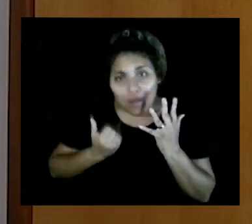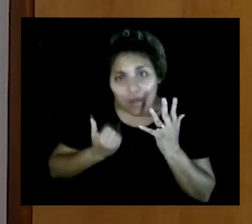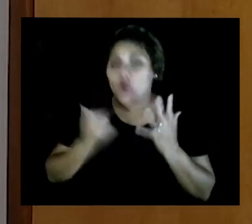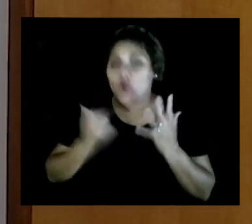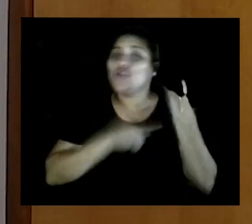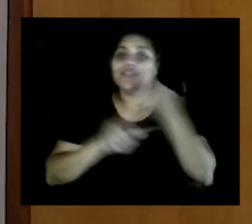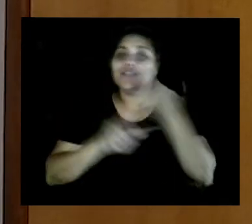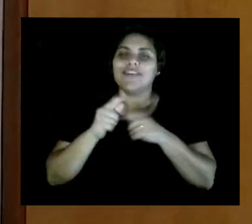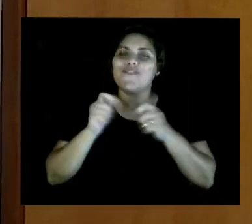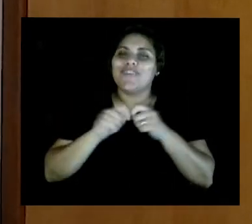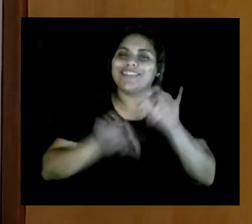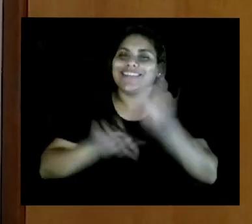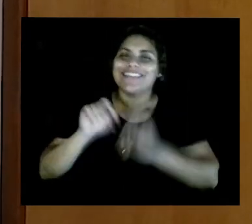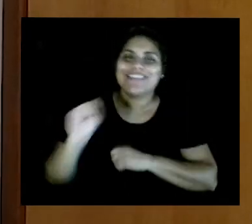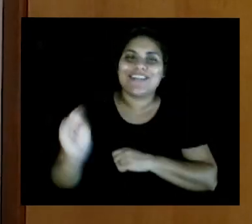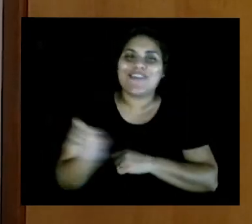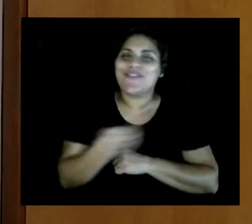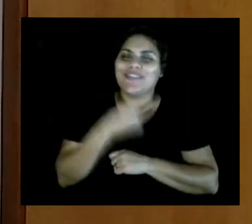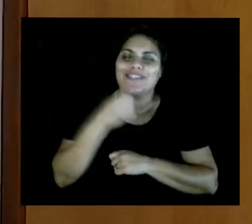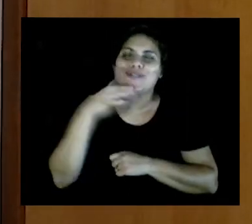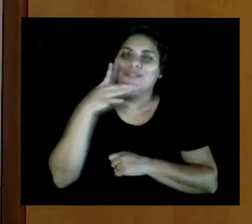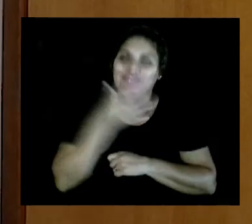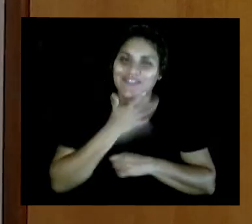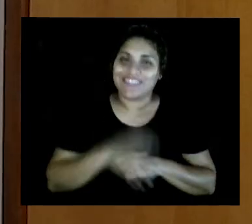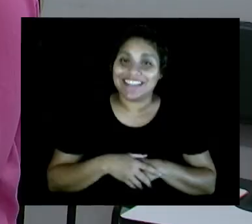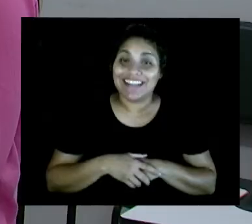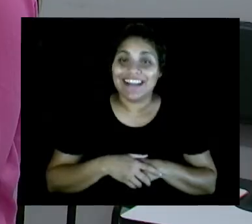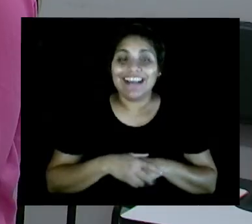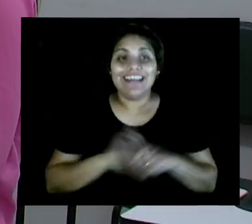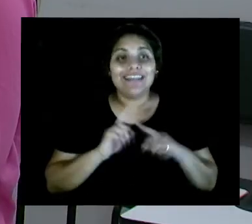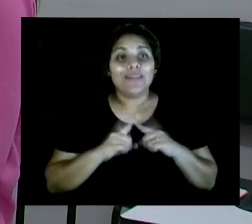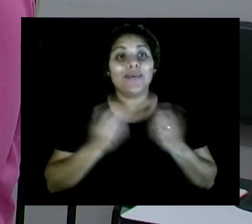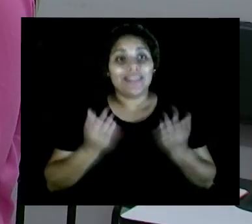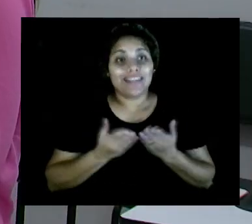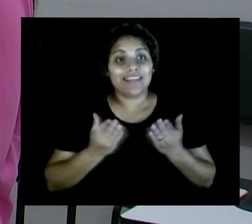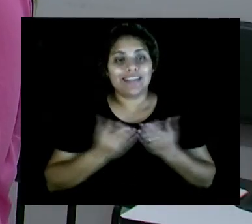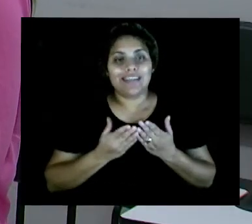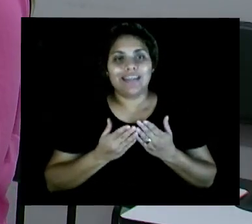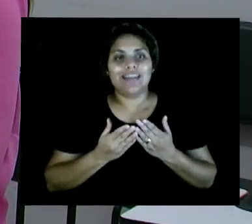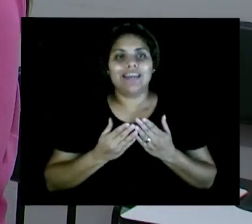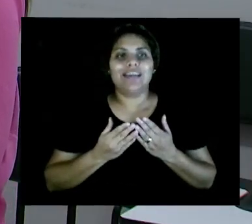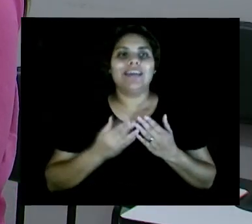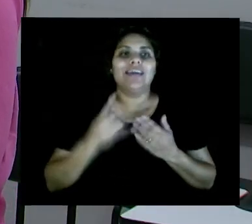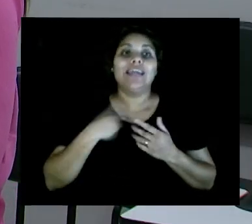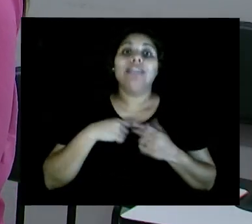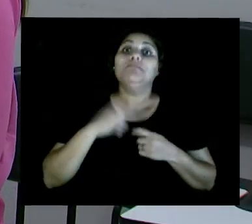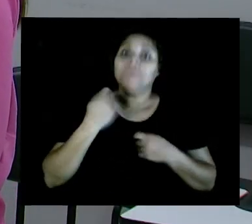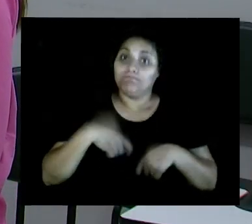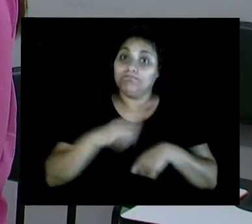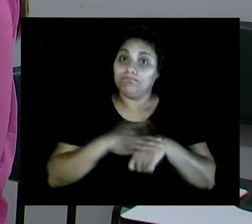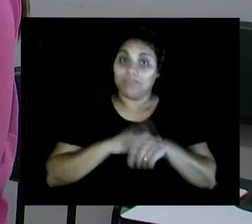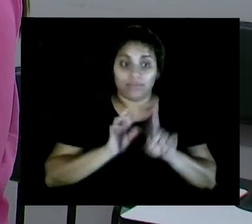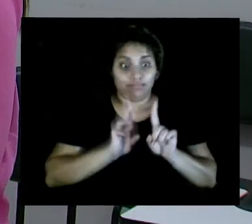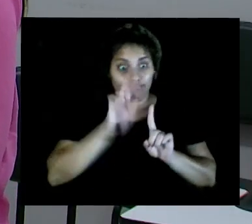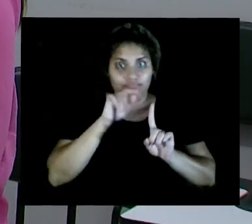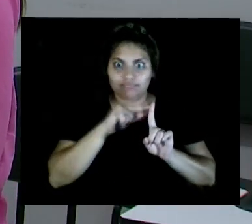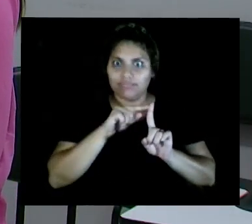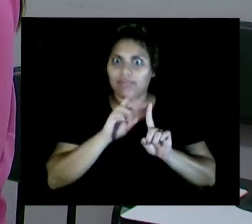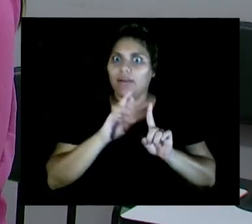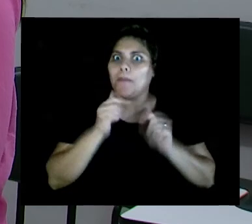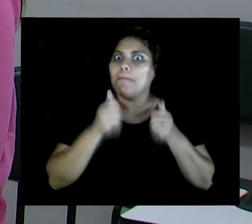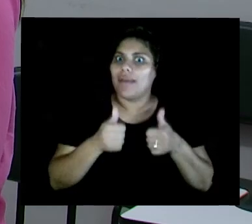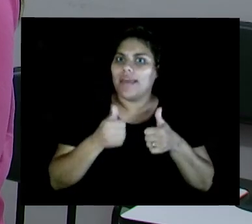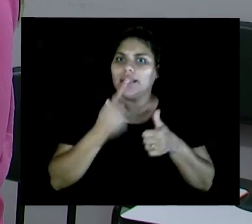a cerveja bem gostosa para a gente tomar ela depois no bar. E além de aprender o que eu comentei, ele tem que dominar o processo